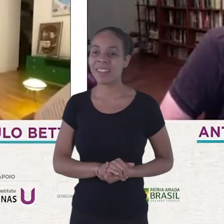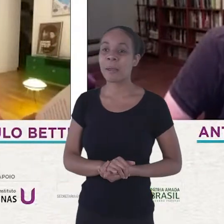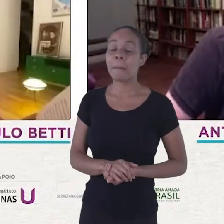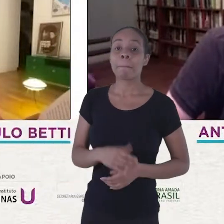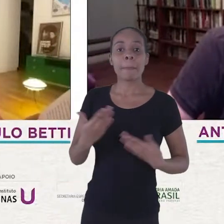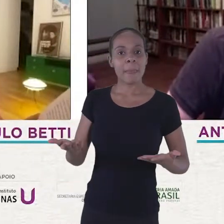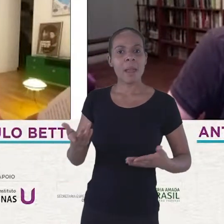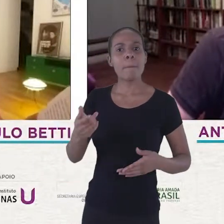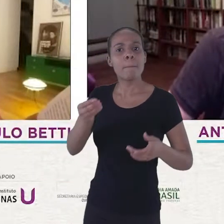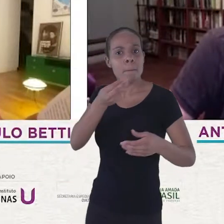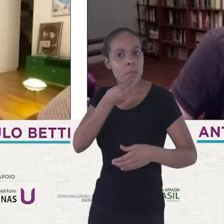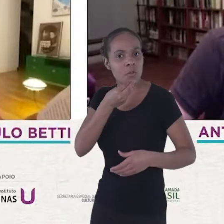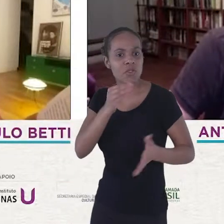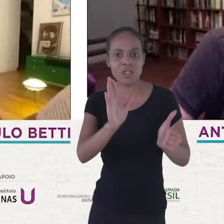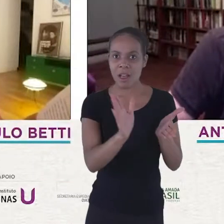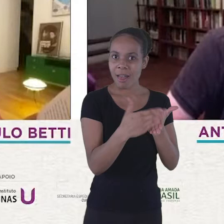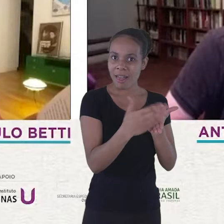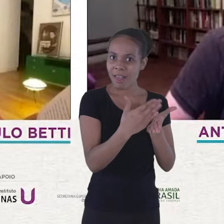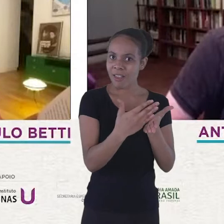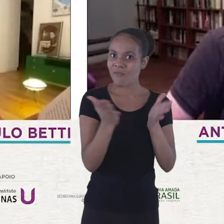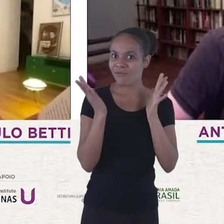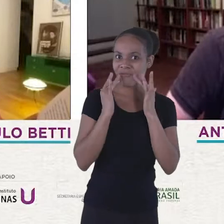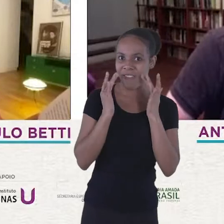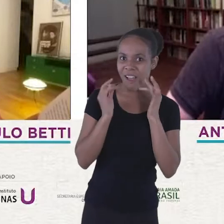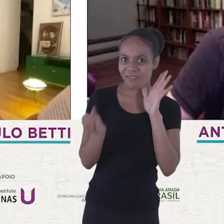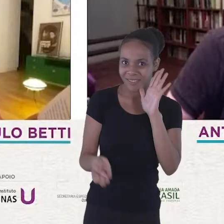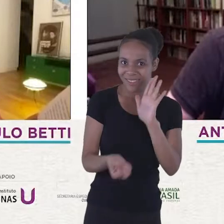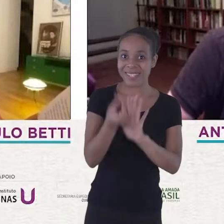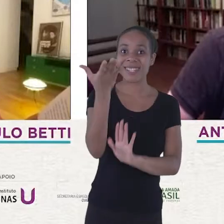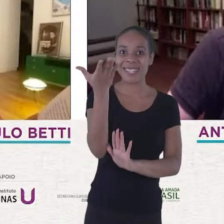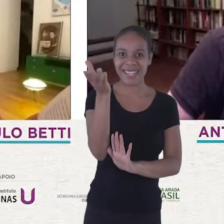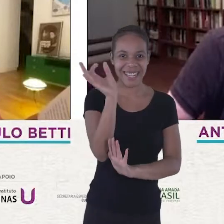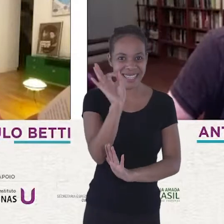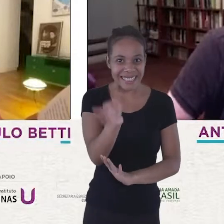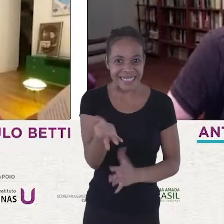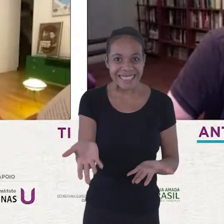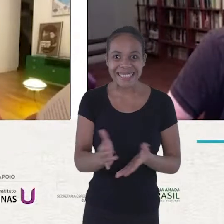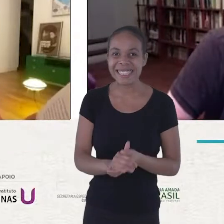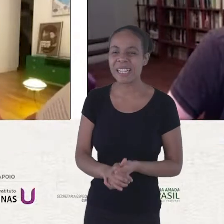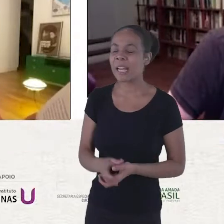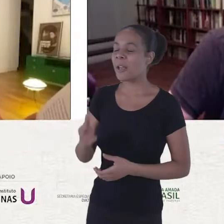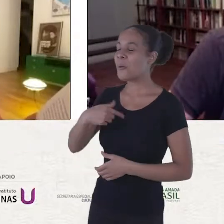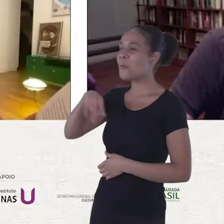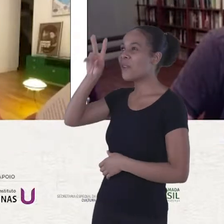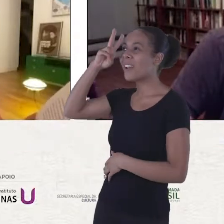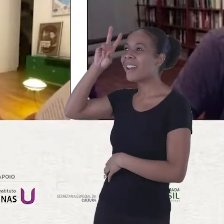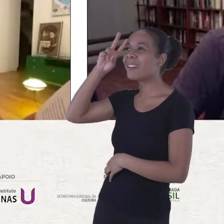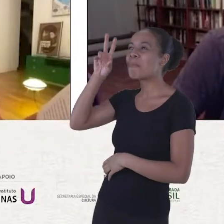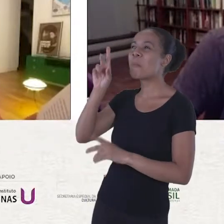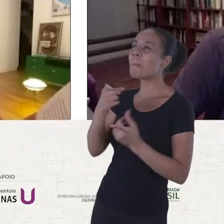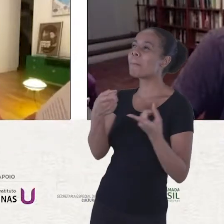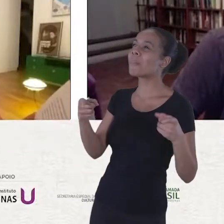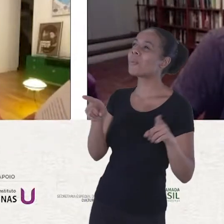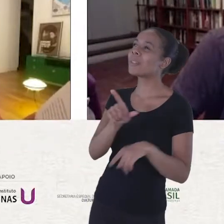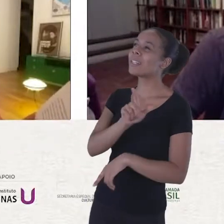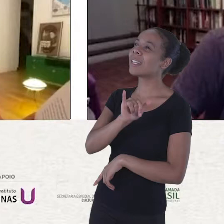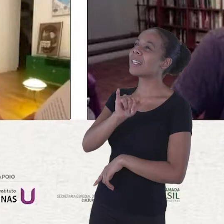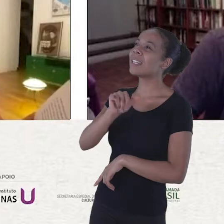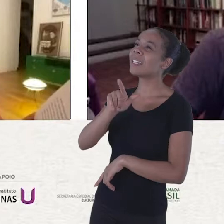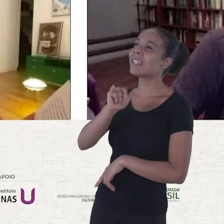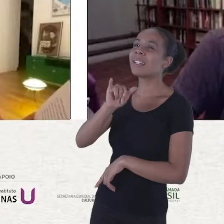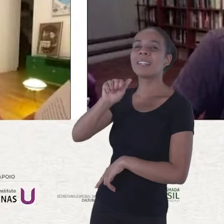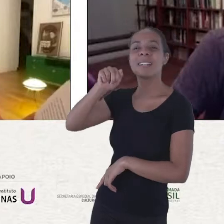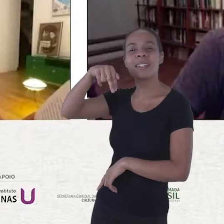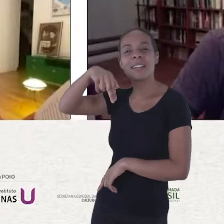peça. Lançaram uma música, né, que era Lilian, seus olhinhos verdinhos falam de carinho